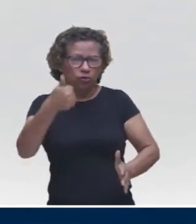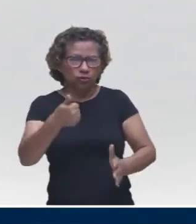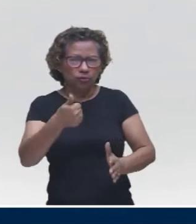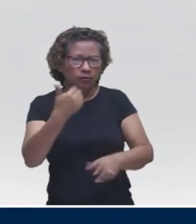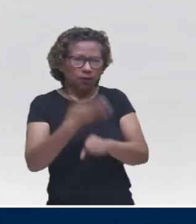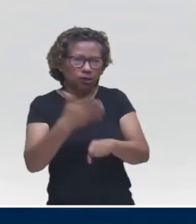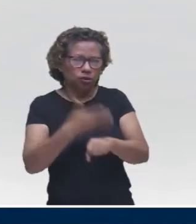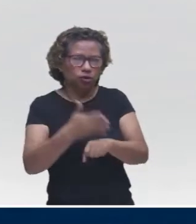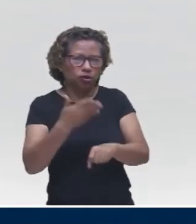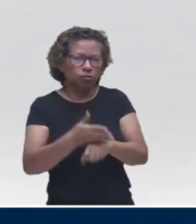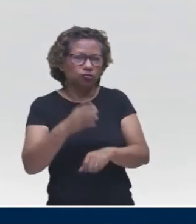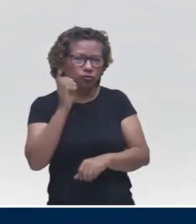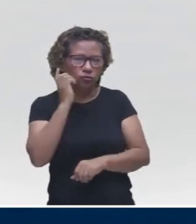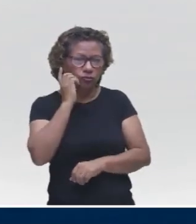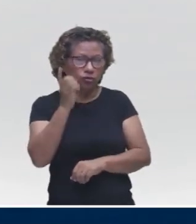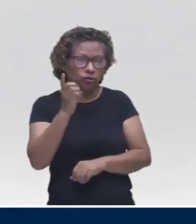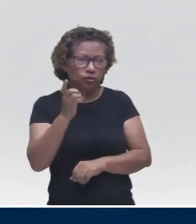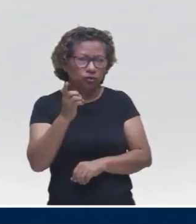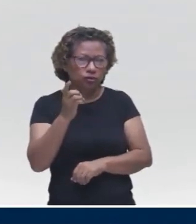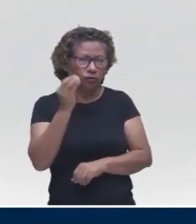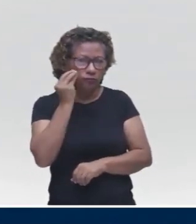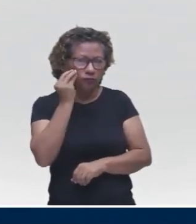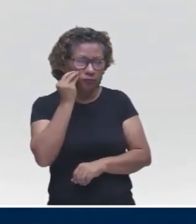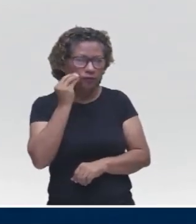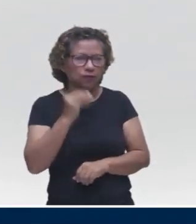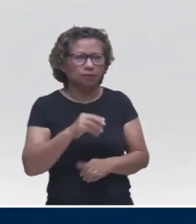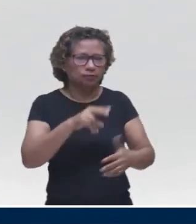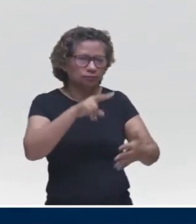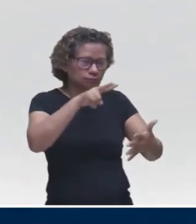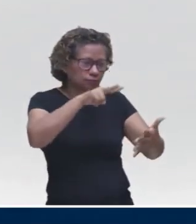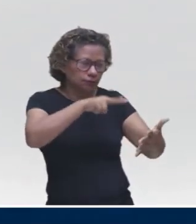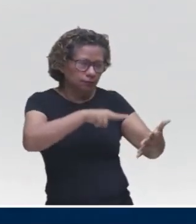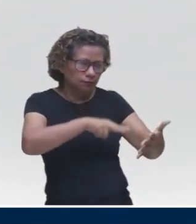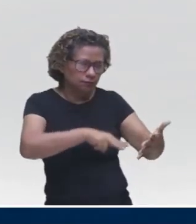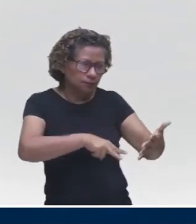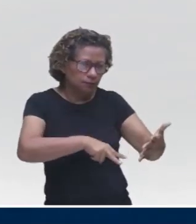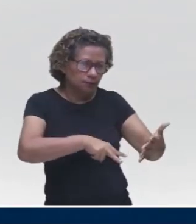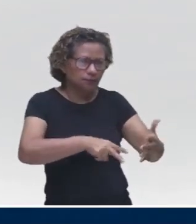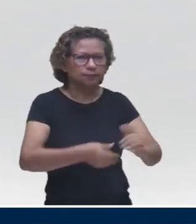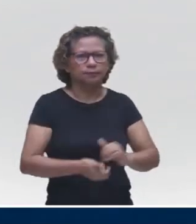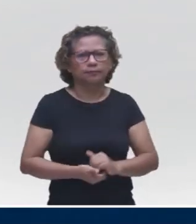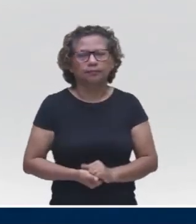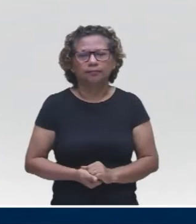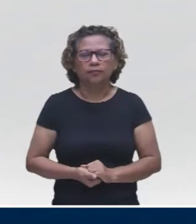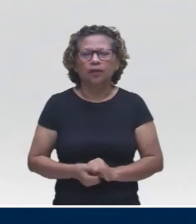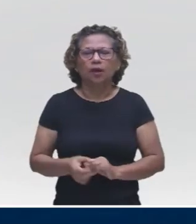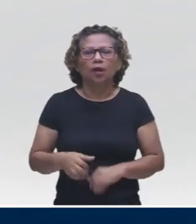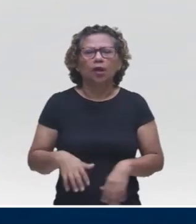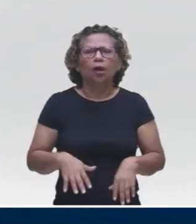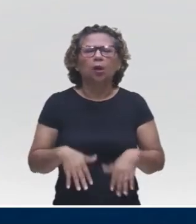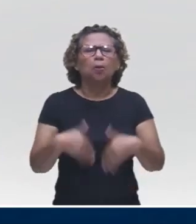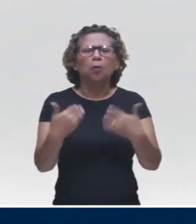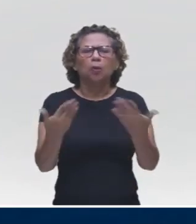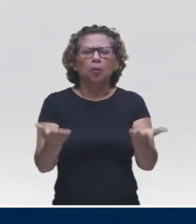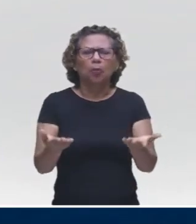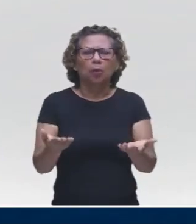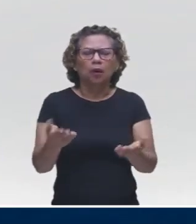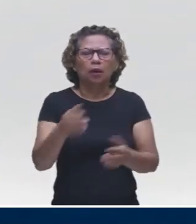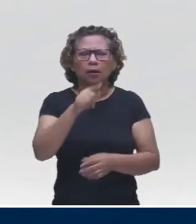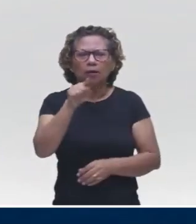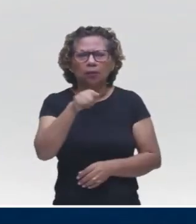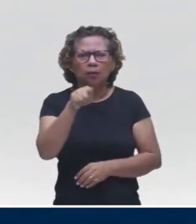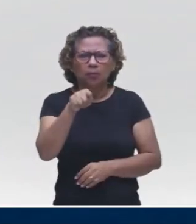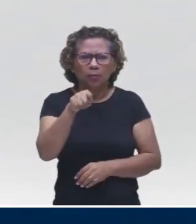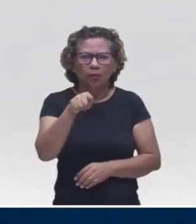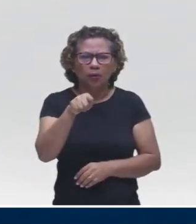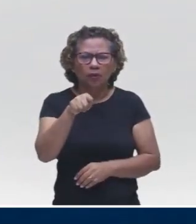dia. Então, vamos para ele. Desafio do dia. Quantos pontos são necessários para definirmos